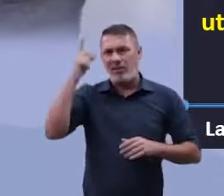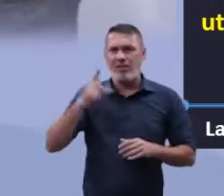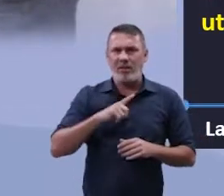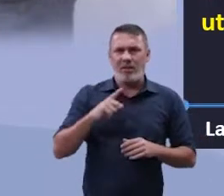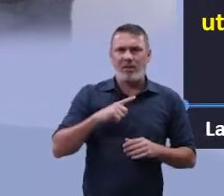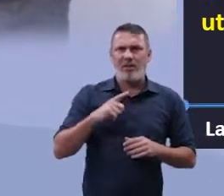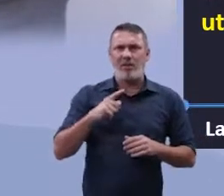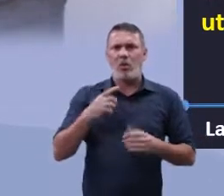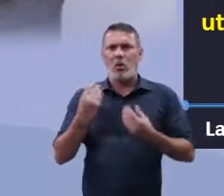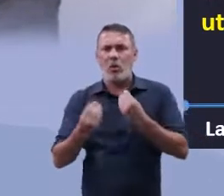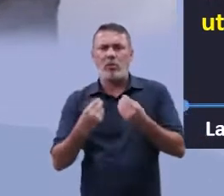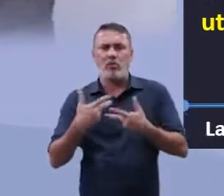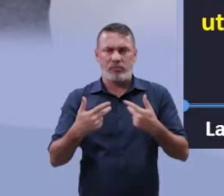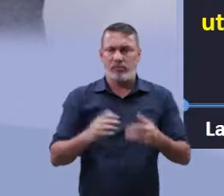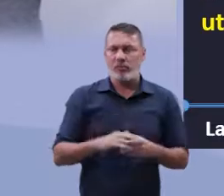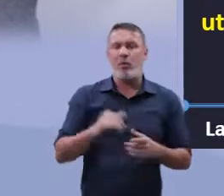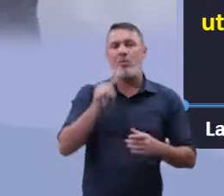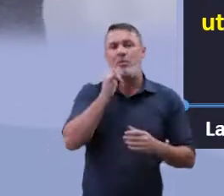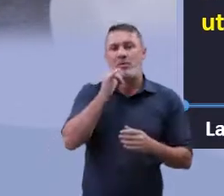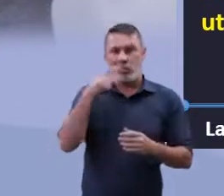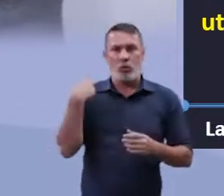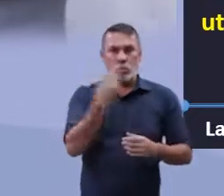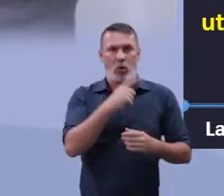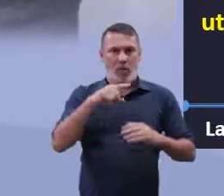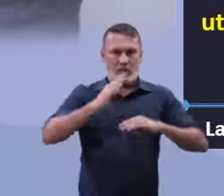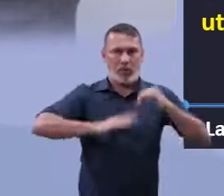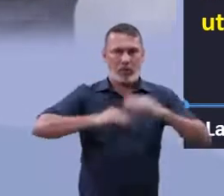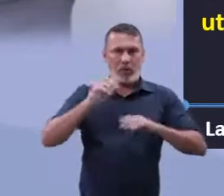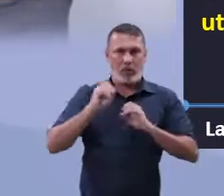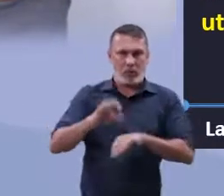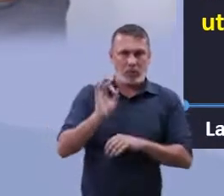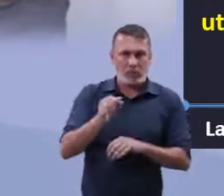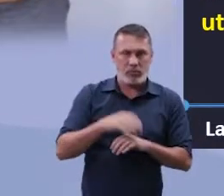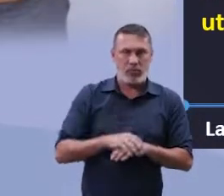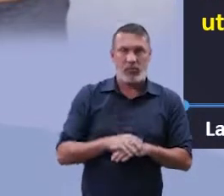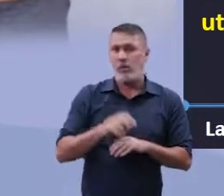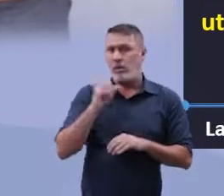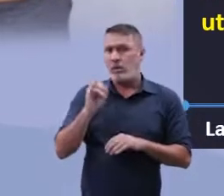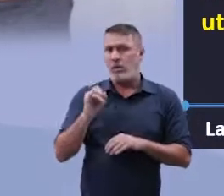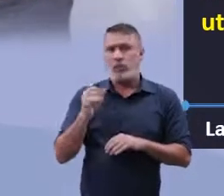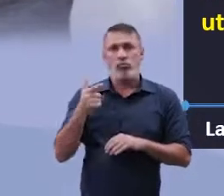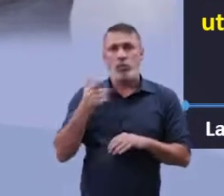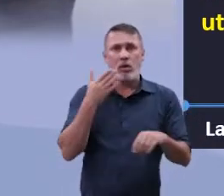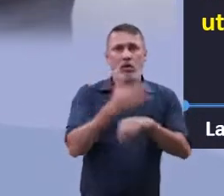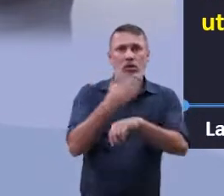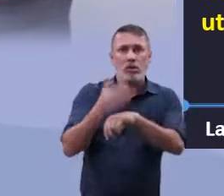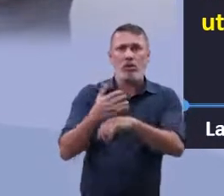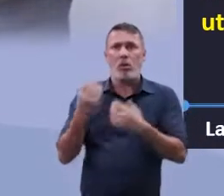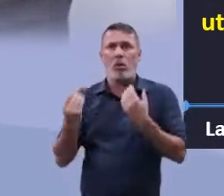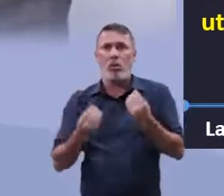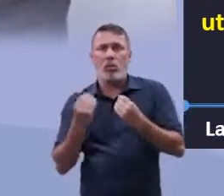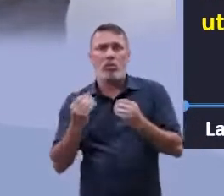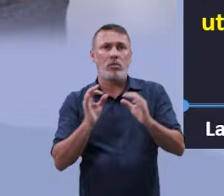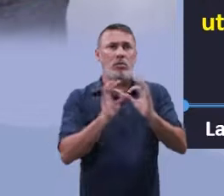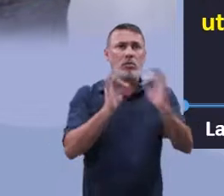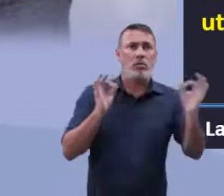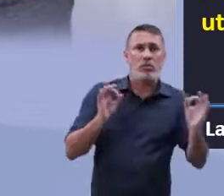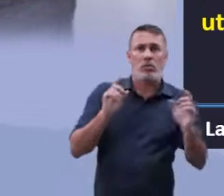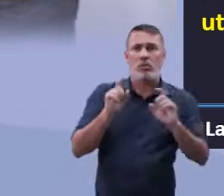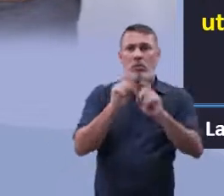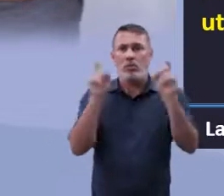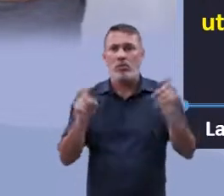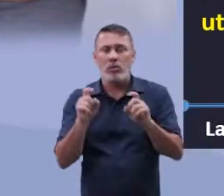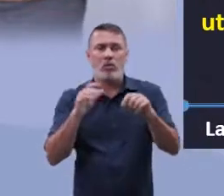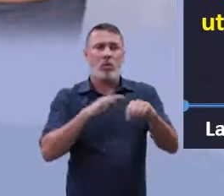nós aqui somos profissionais da educação. Se não tivéssemos esse acesso, como dar aula online, conversar com vocês, mexer no